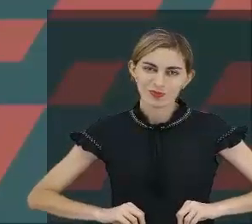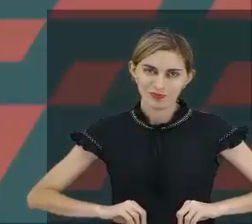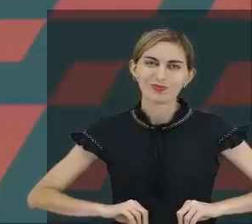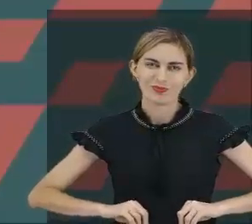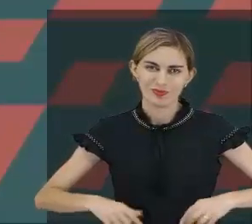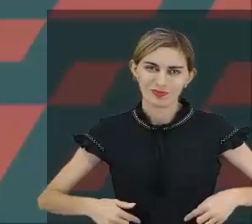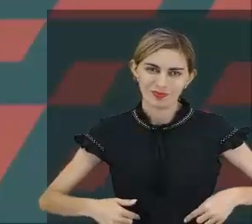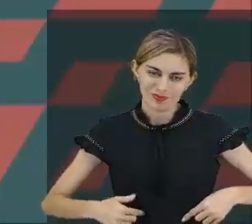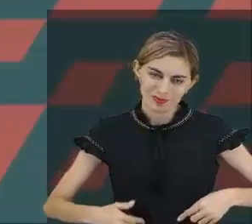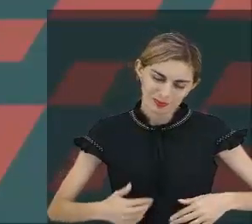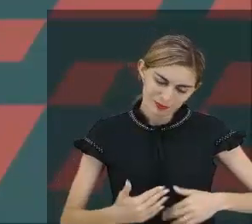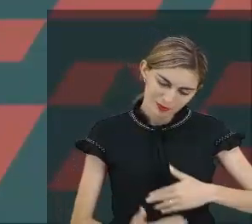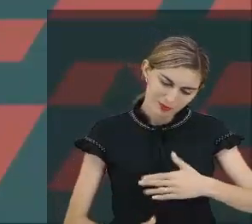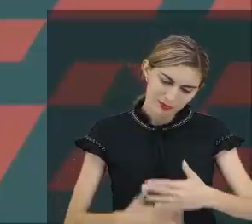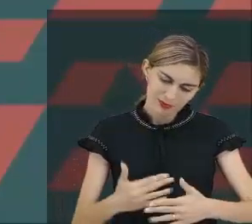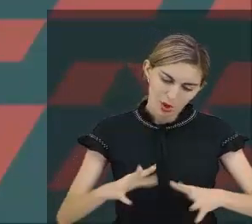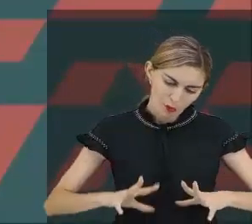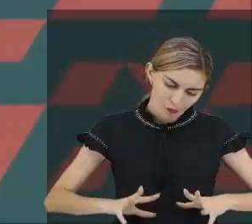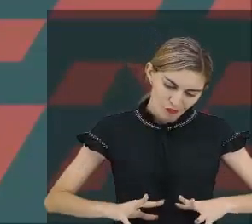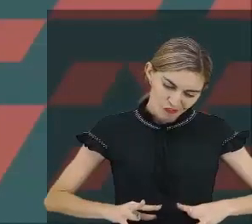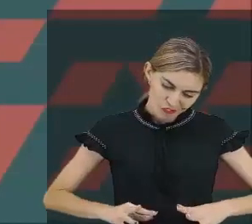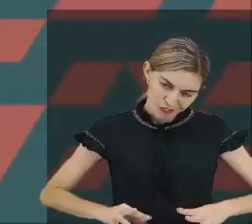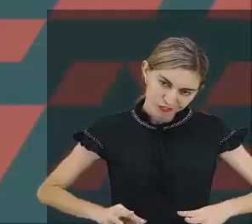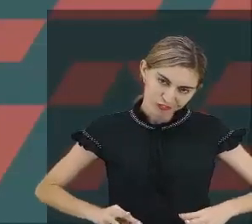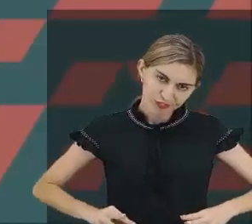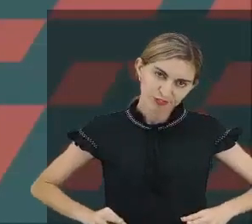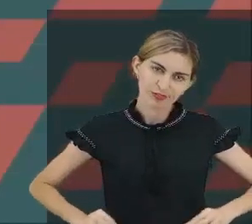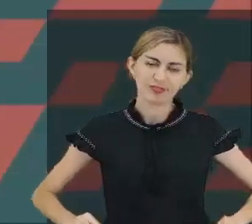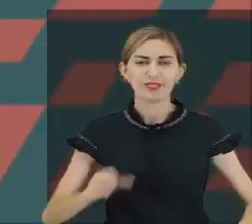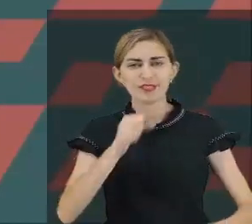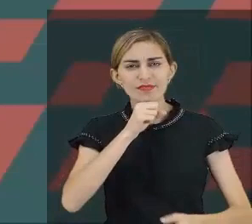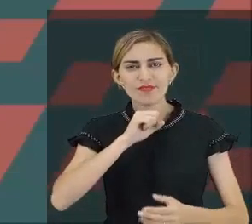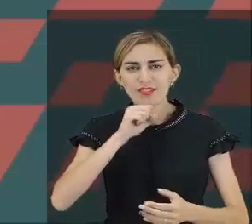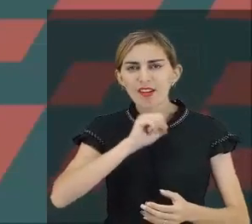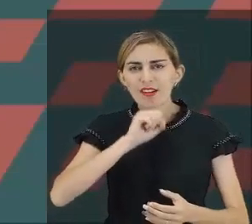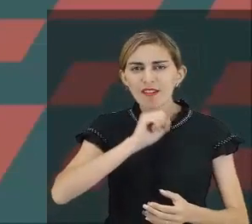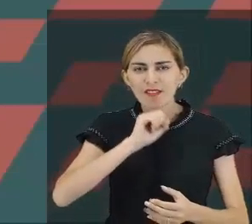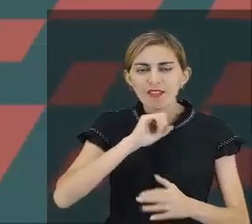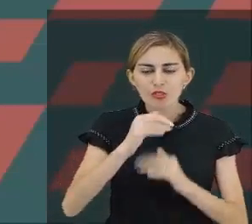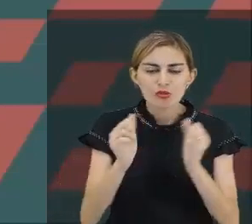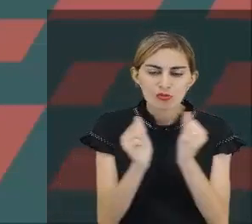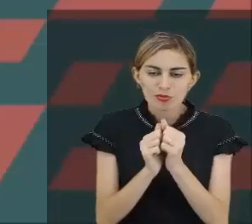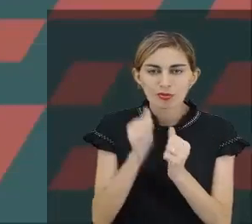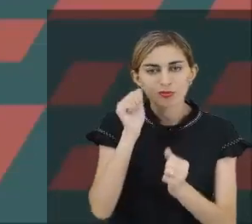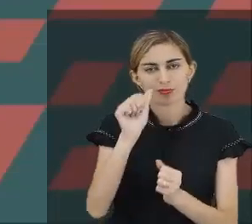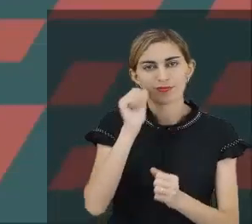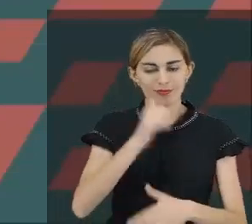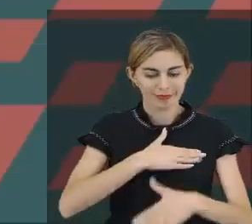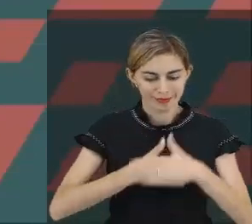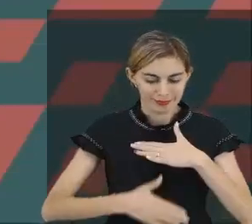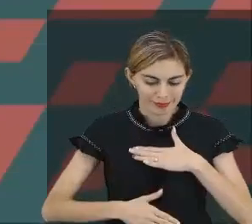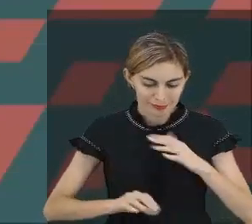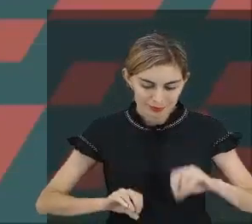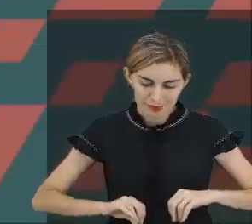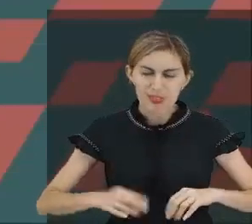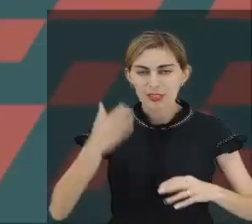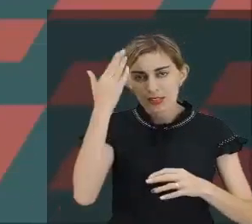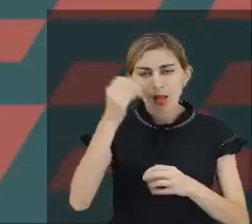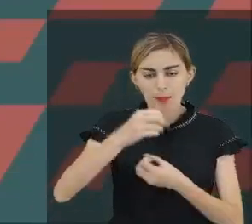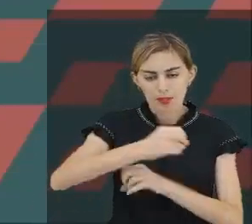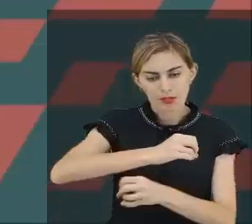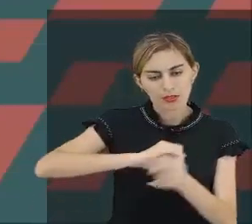esses óvulos, com o passar do tempo, vai envelhecendo junto com a mulher. Então, sabemos